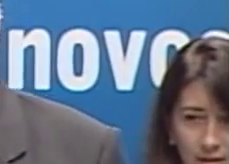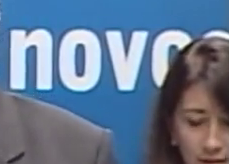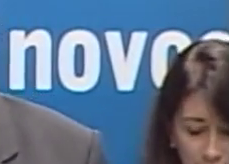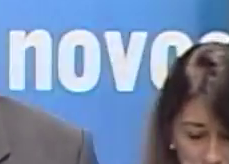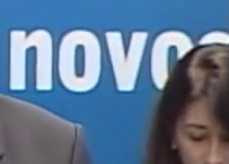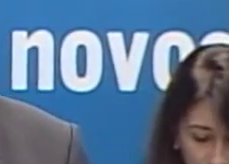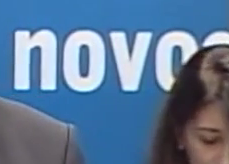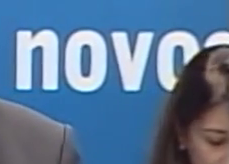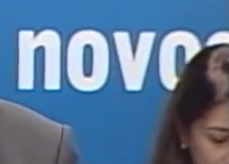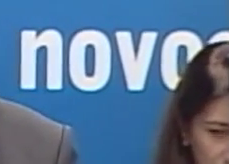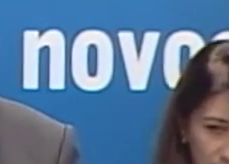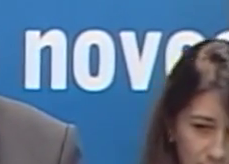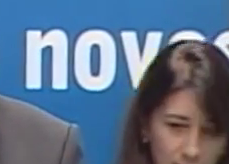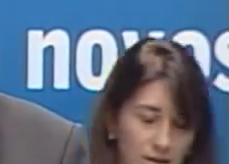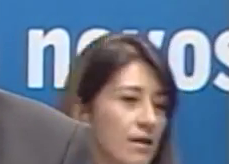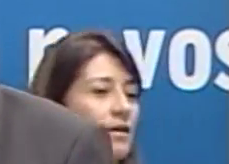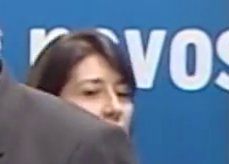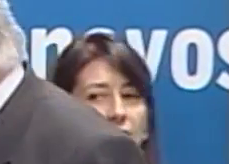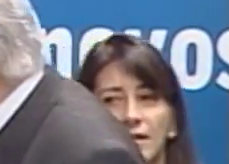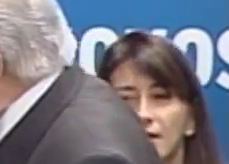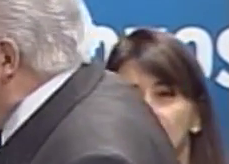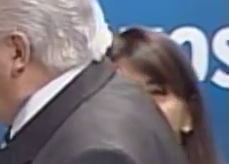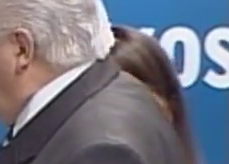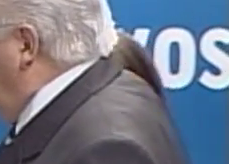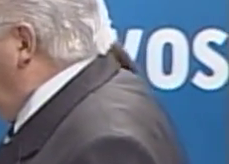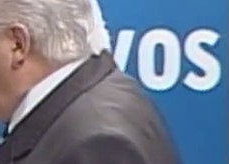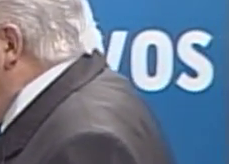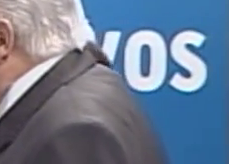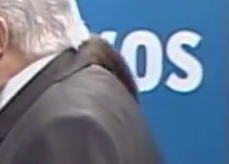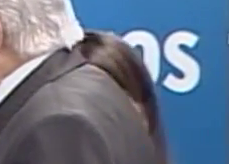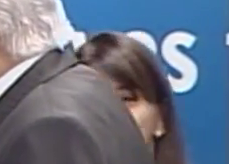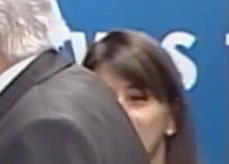Eu queria saudar o nosso ilustre